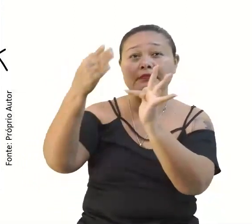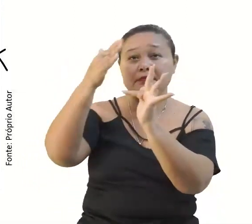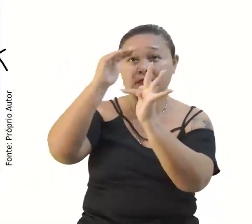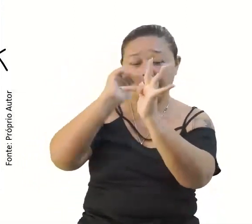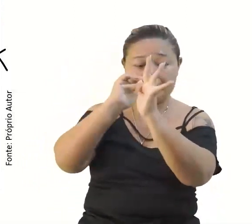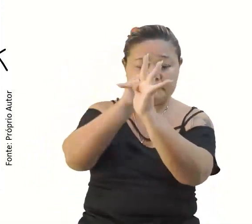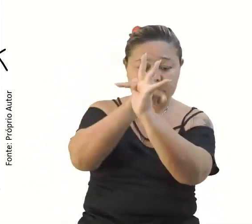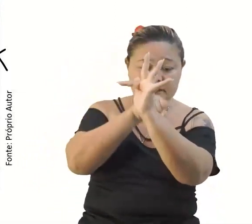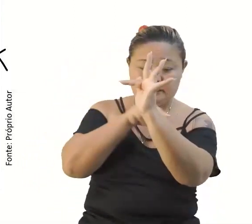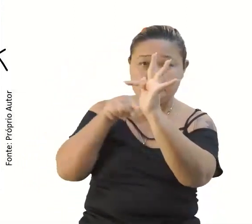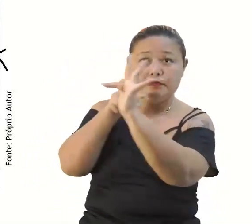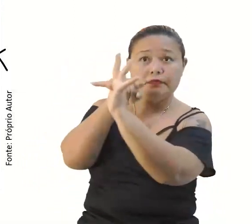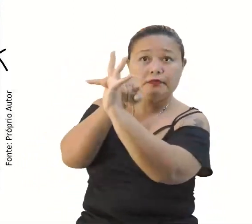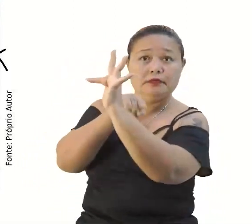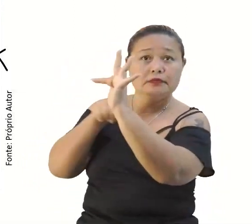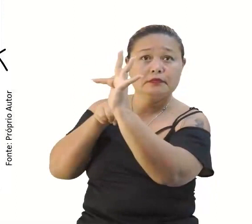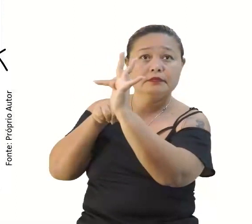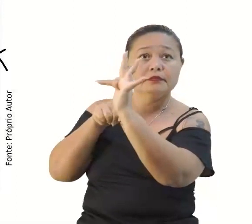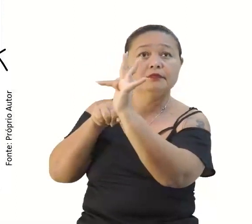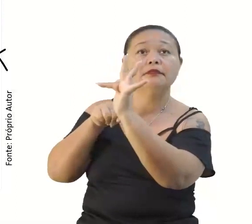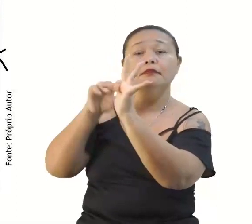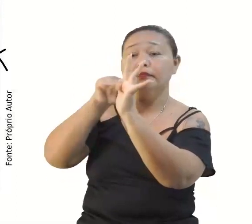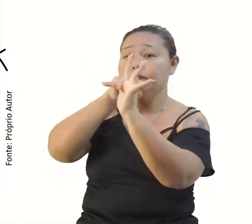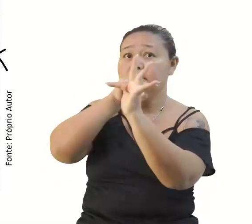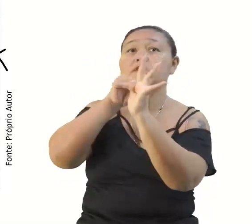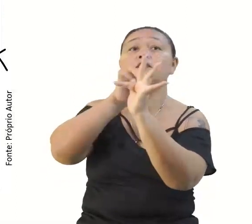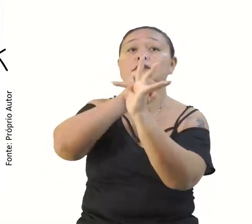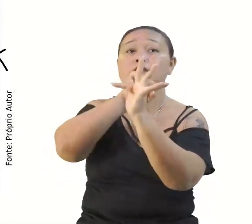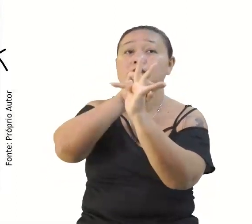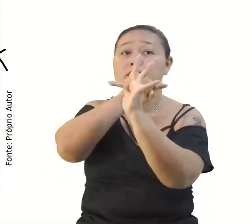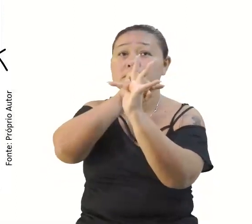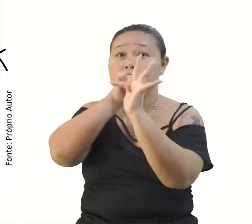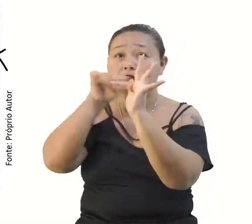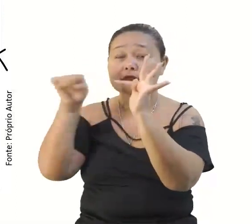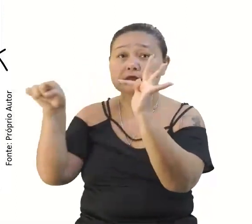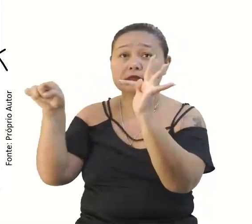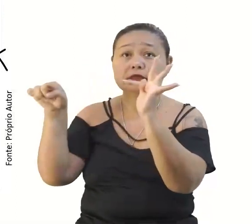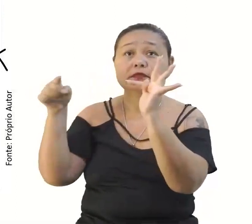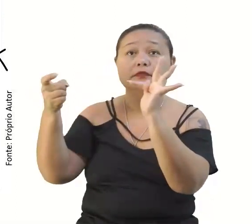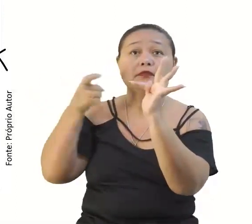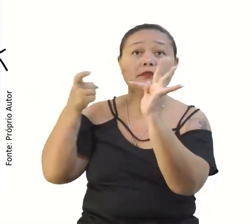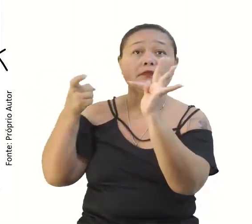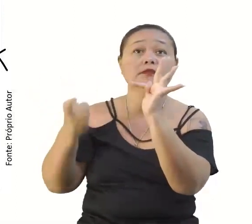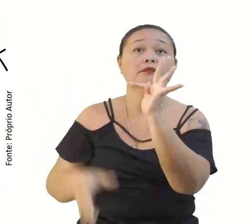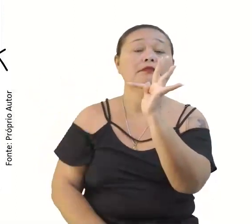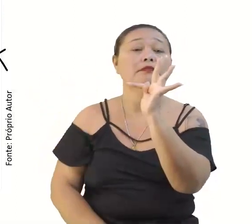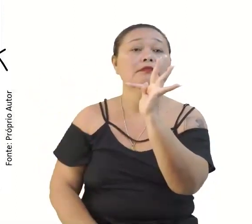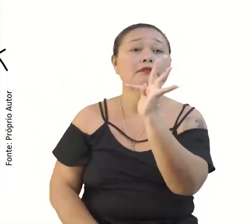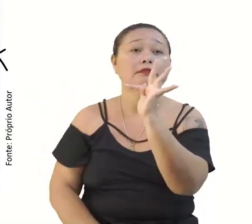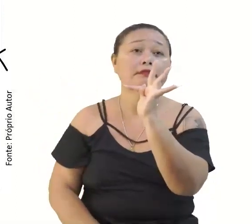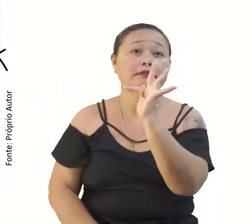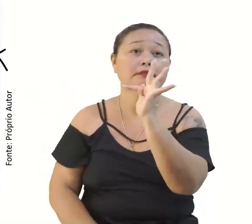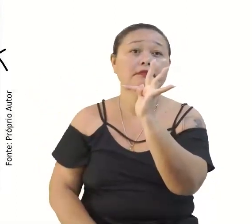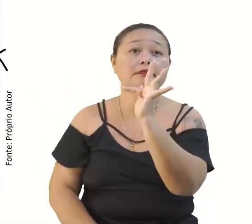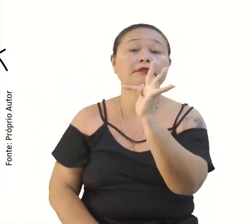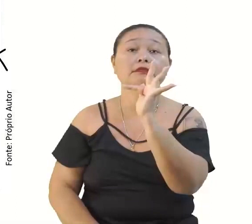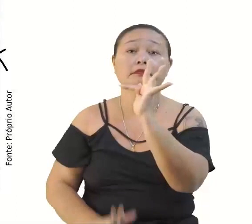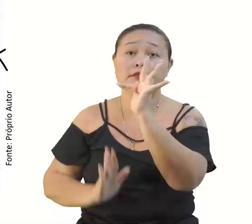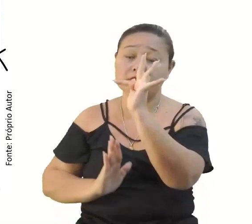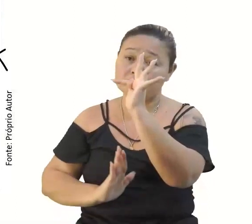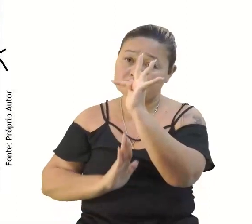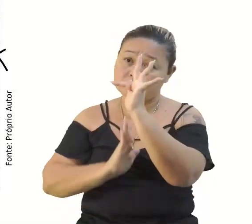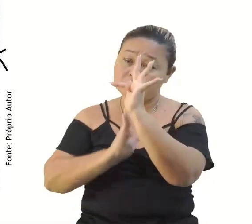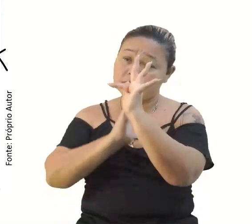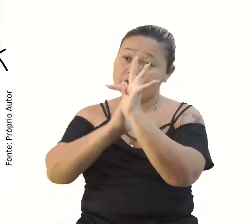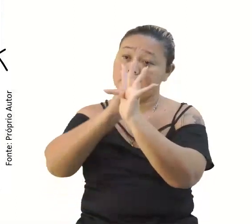Aí, isso. Menos 1 e 0. Aí, cortou o meu eixo? X. X. 0 e 1.